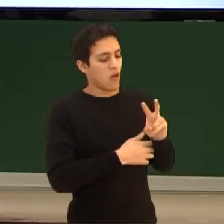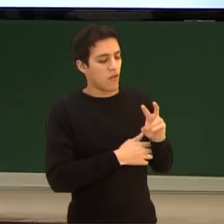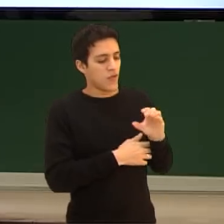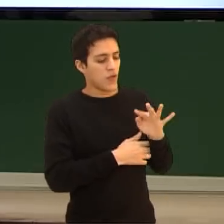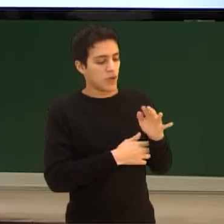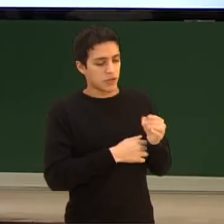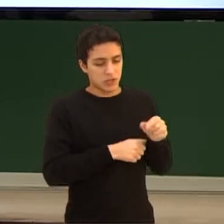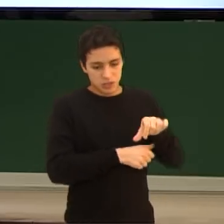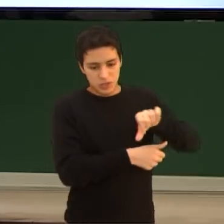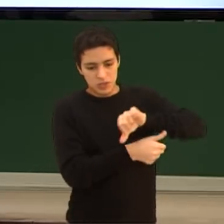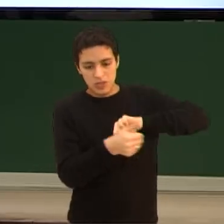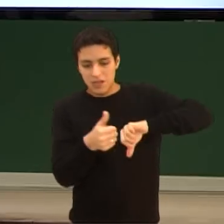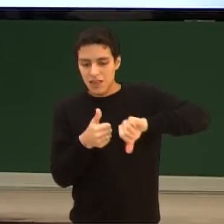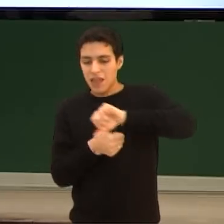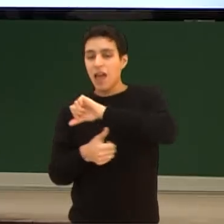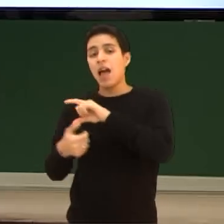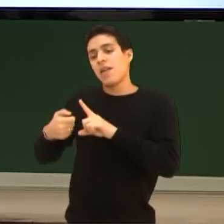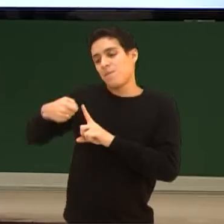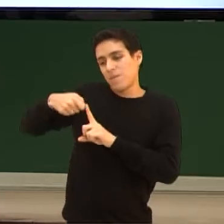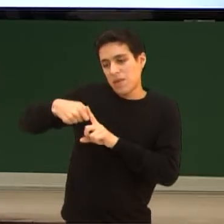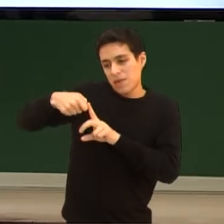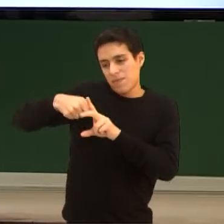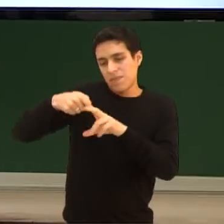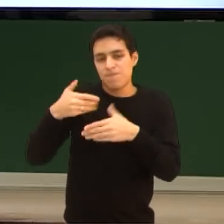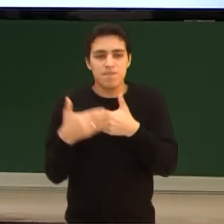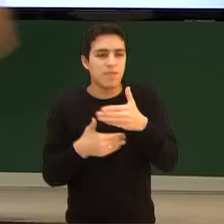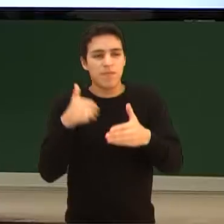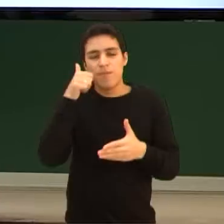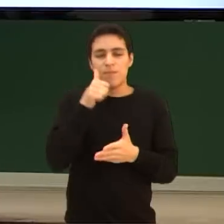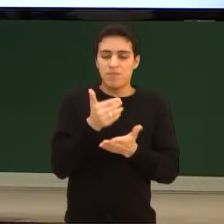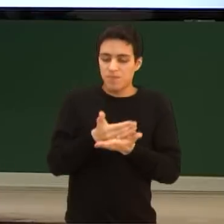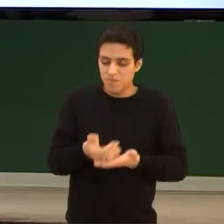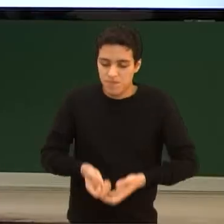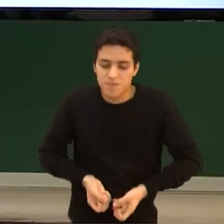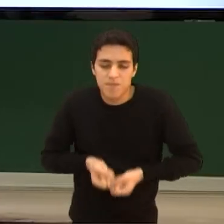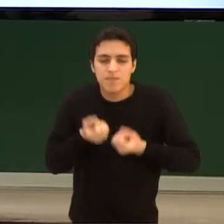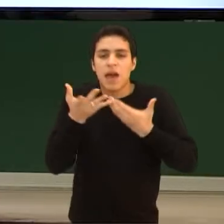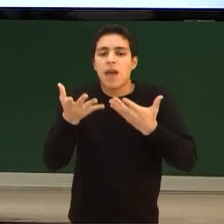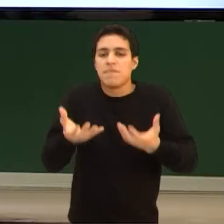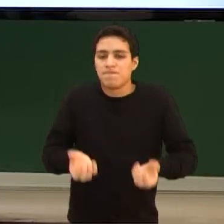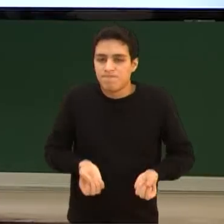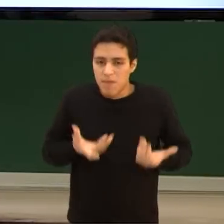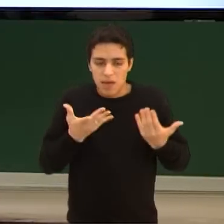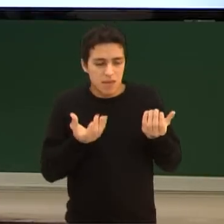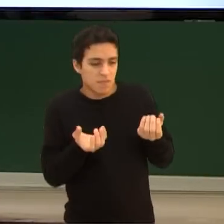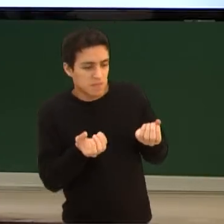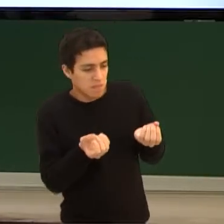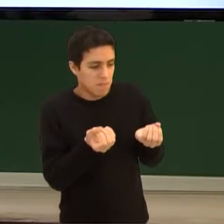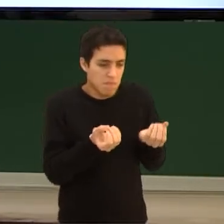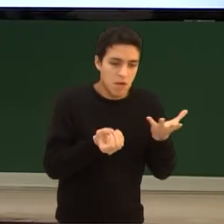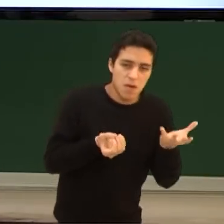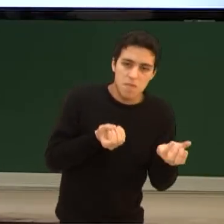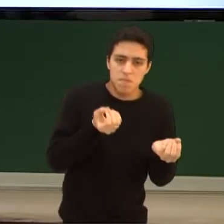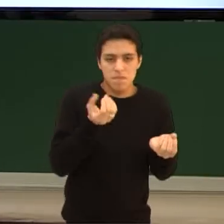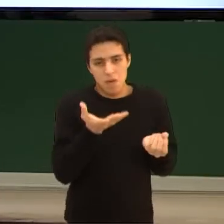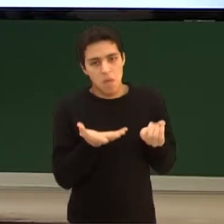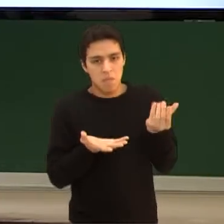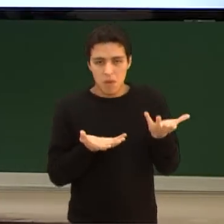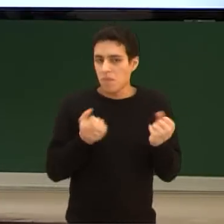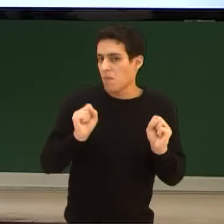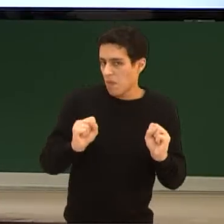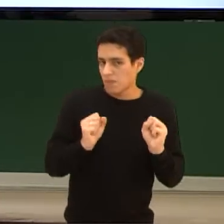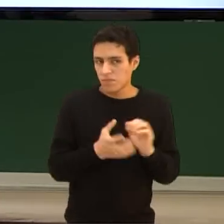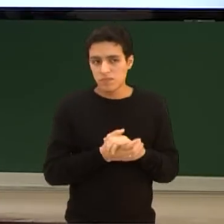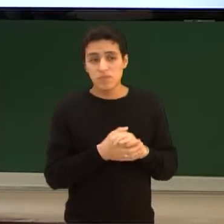aí, mensalmente, tá? A menina vai liberar, né, de um dos seus ovários o seu ovócito. Se